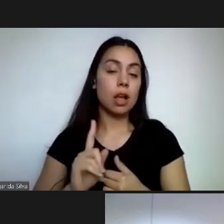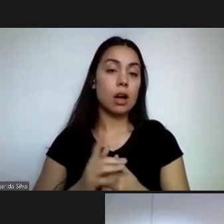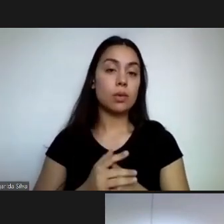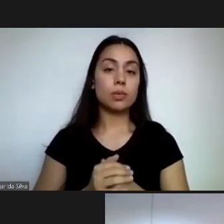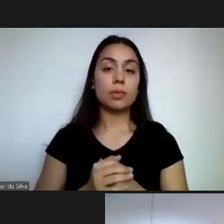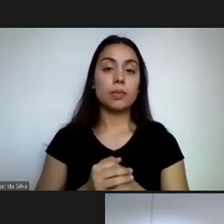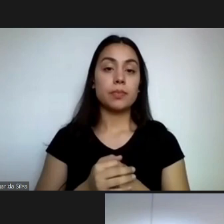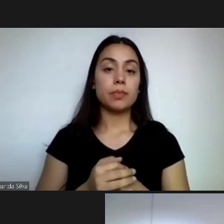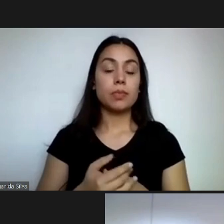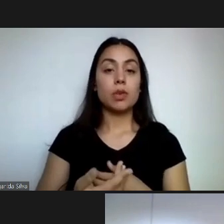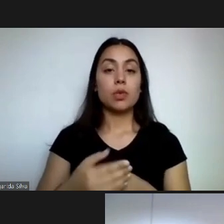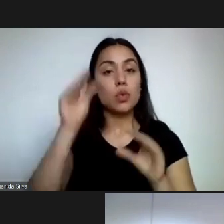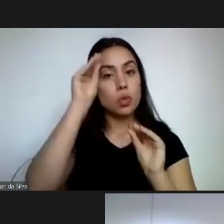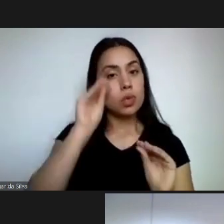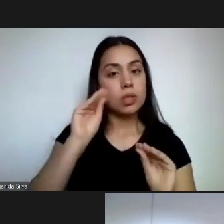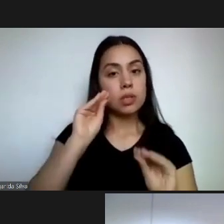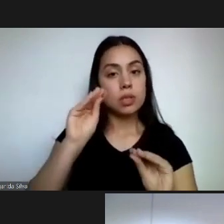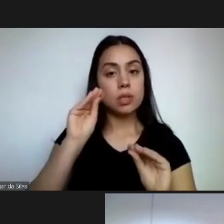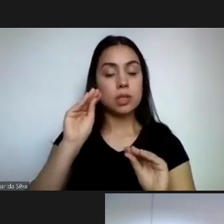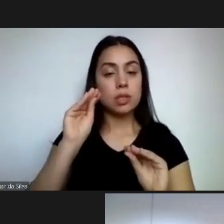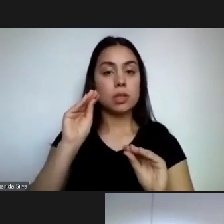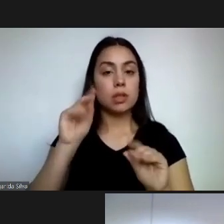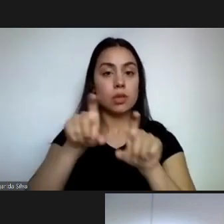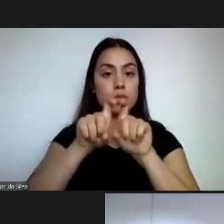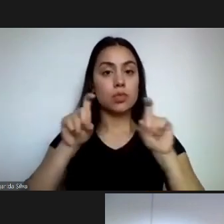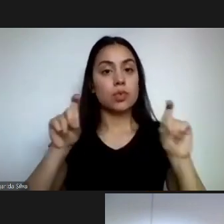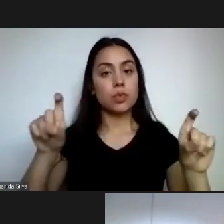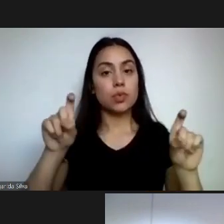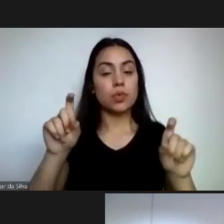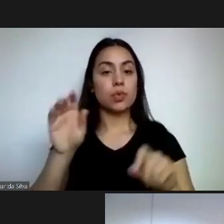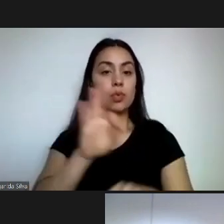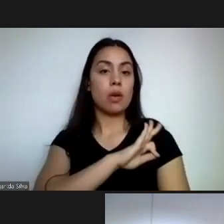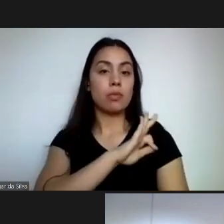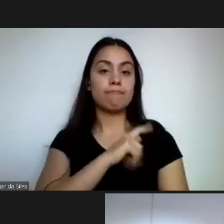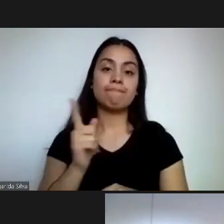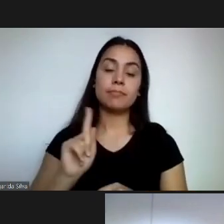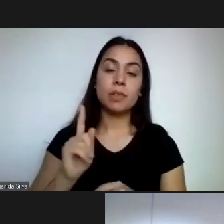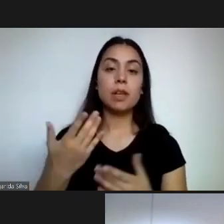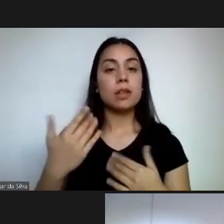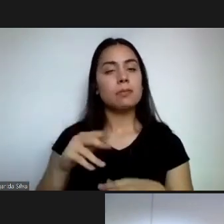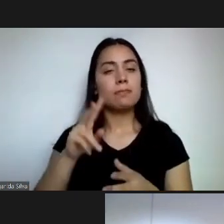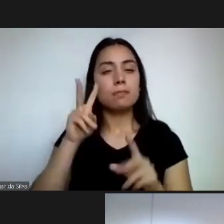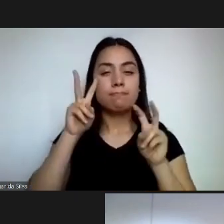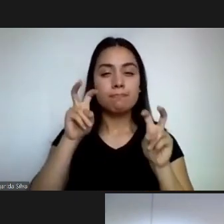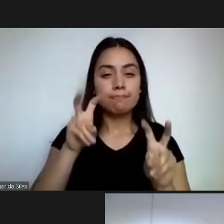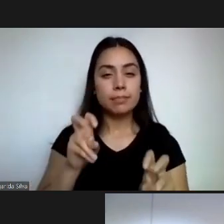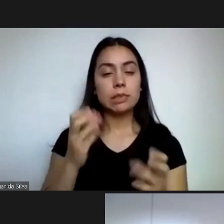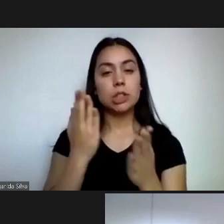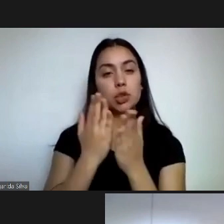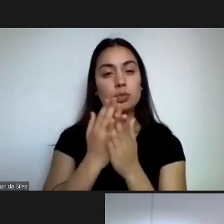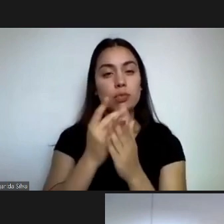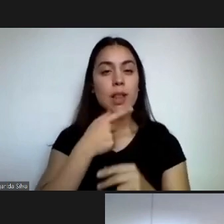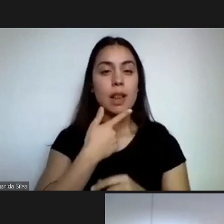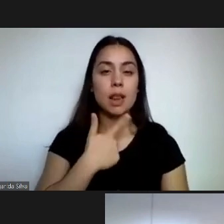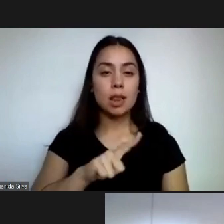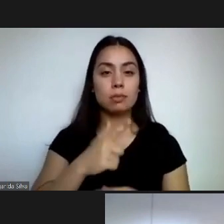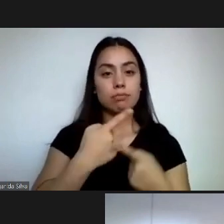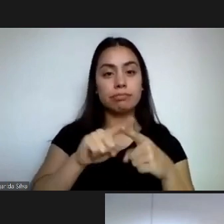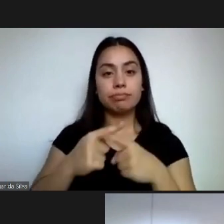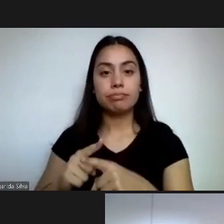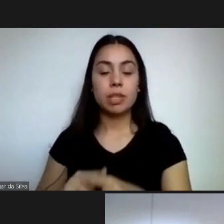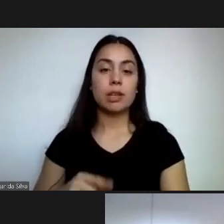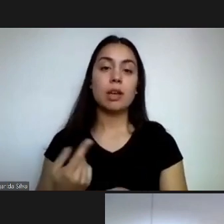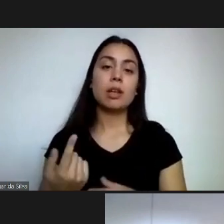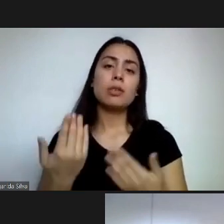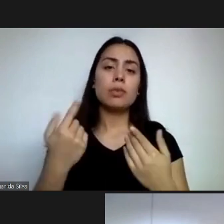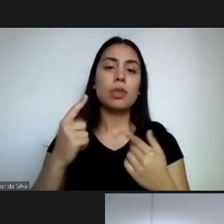oficial, no ensino superior. Há ofertas, obviamente, mas pronto, a partir daí comecei a deparar-me e fez-me pensar que quando regressasse a Portugal, depois